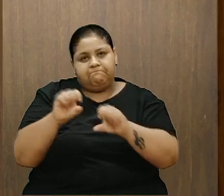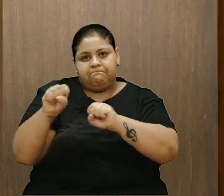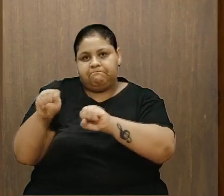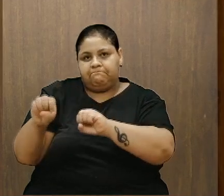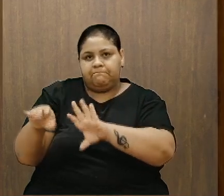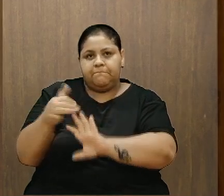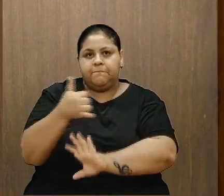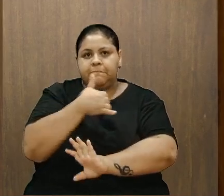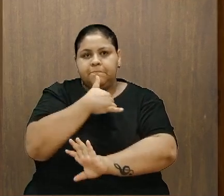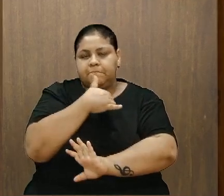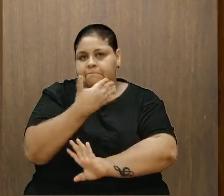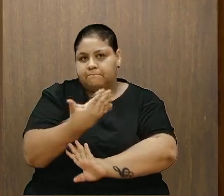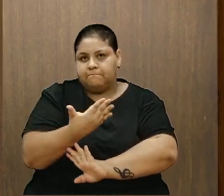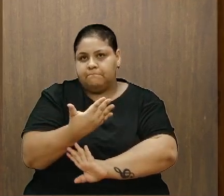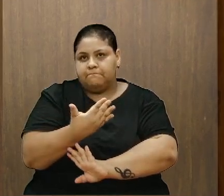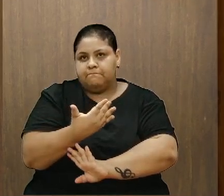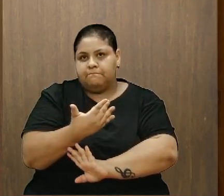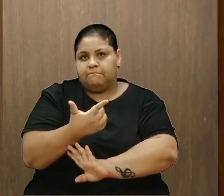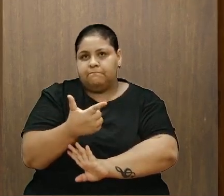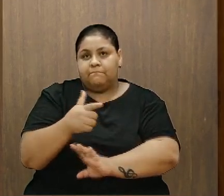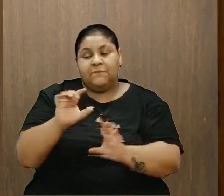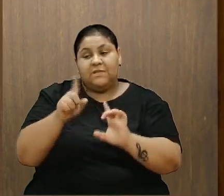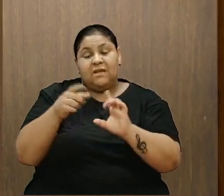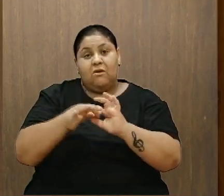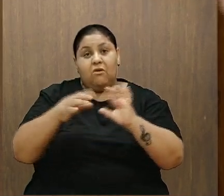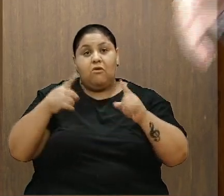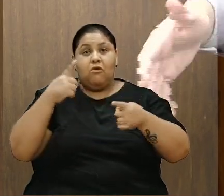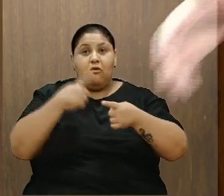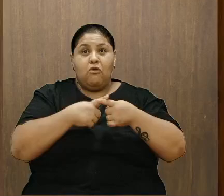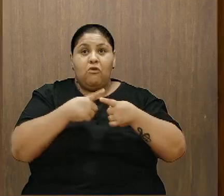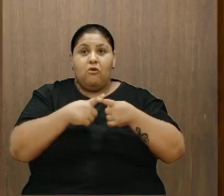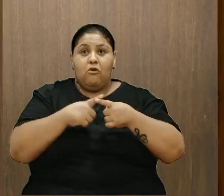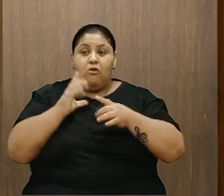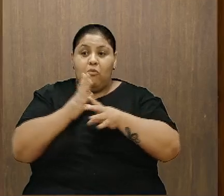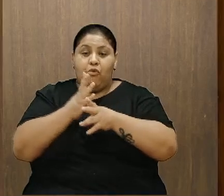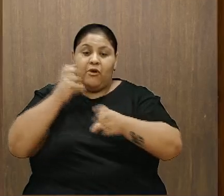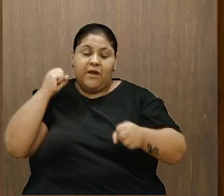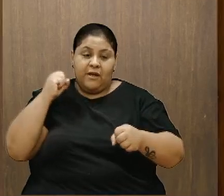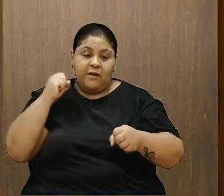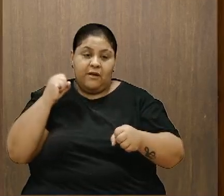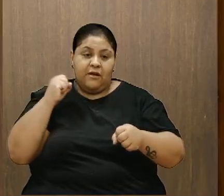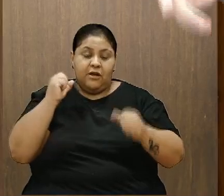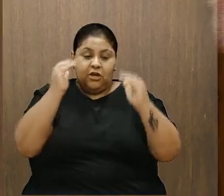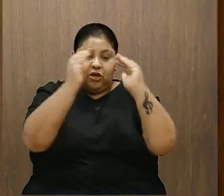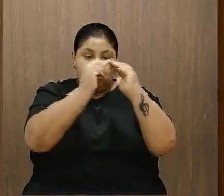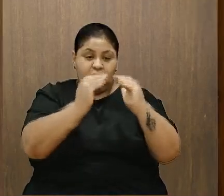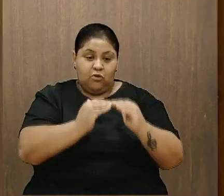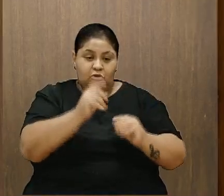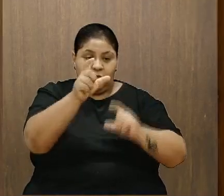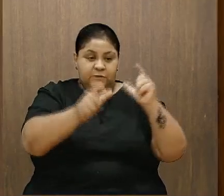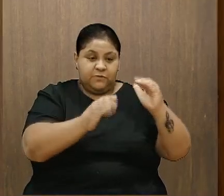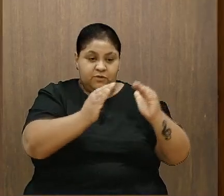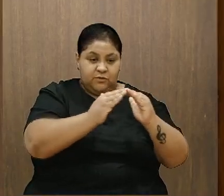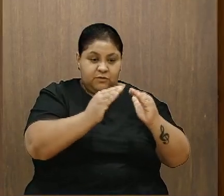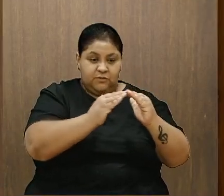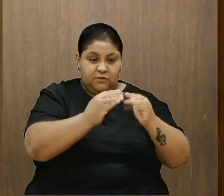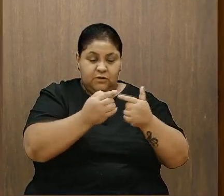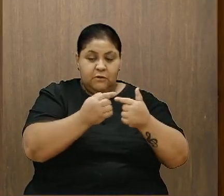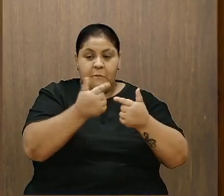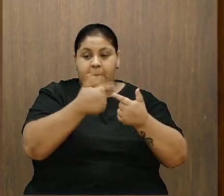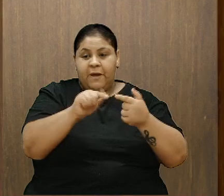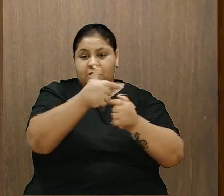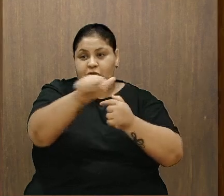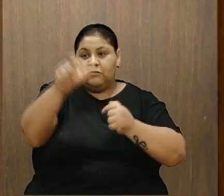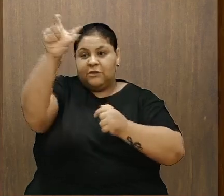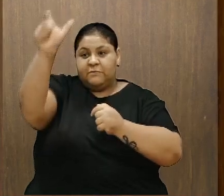infelizmente, não disponibilizar as vagas, porque calcula as vagas de acordo com as pessoas que moram no local e, posteriormente, outras pessoas se utilizam de